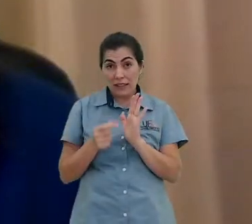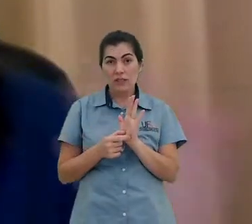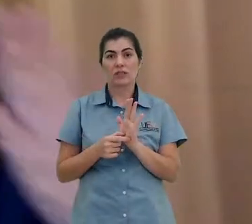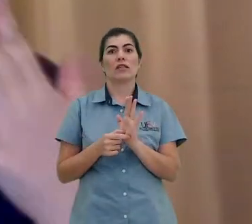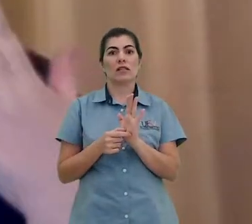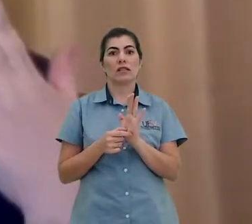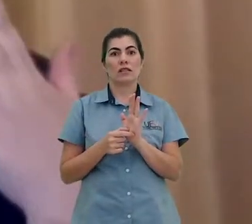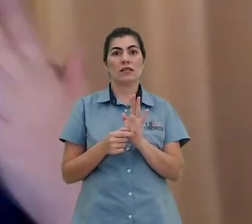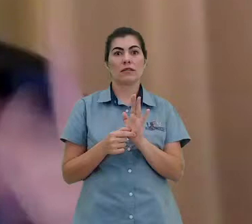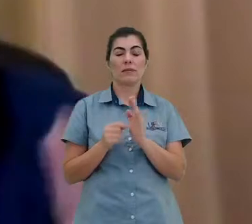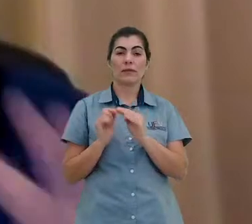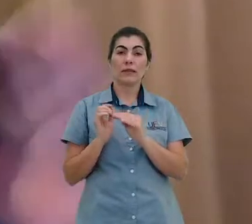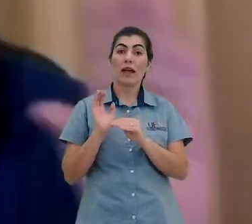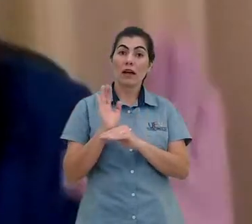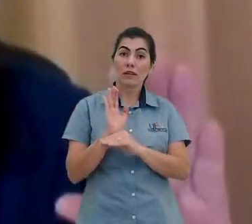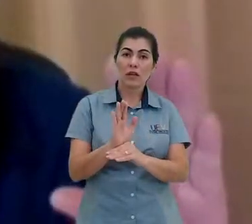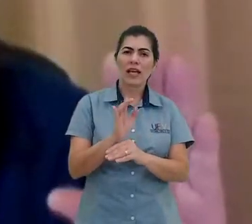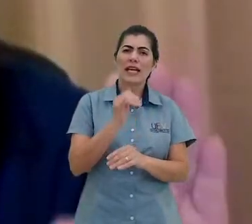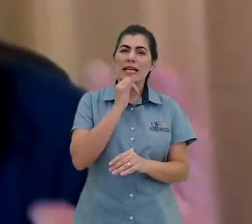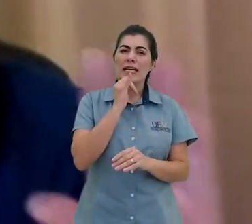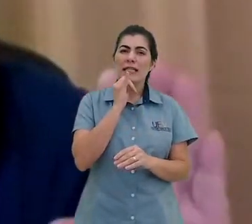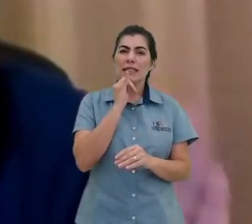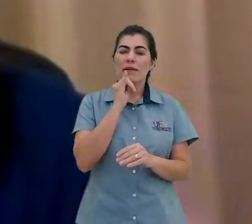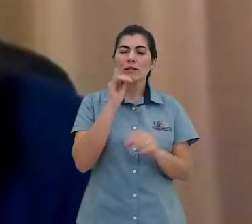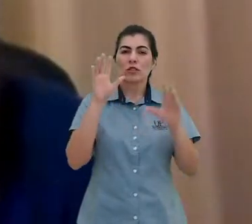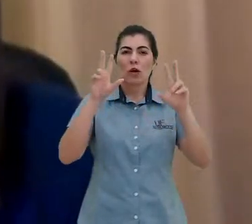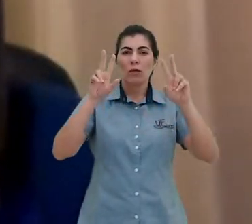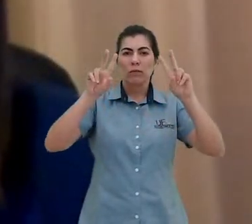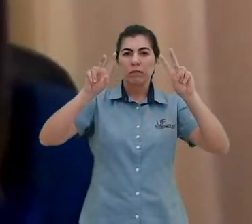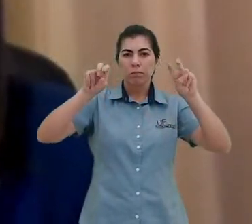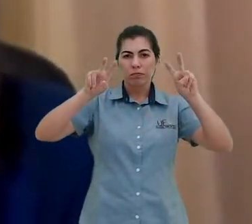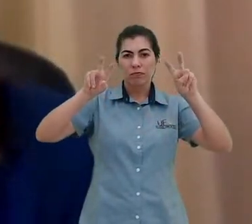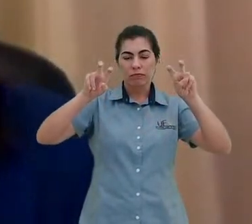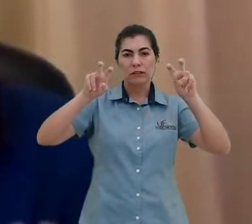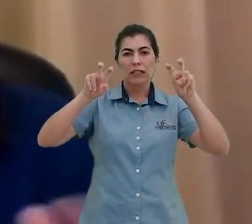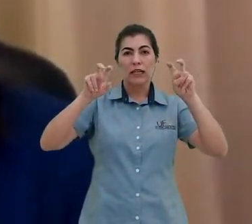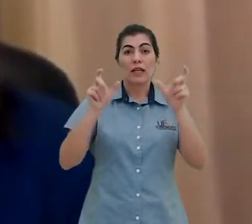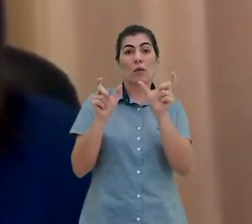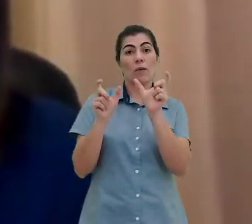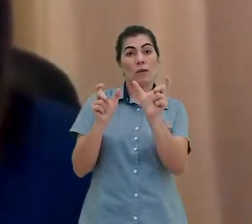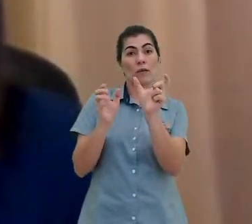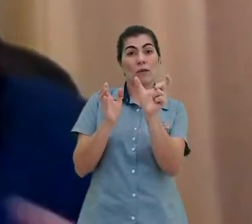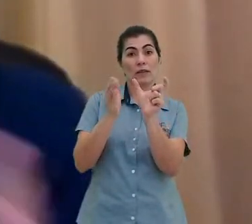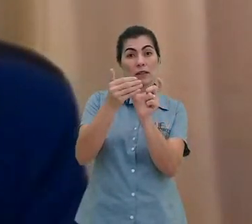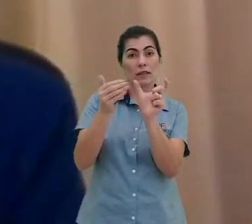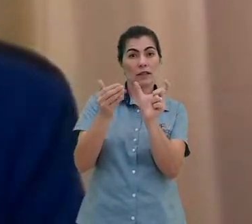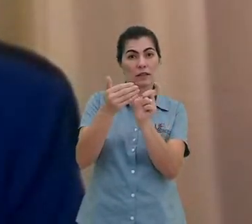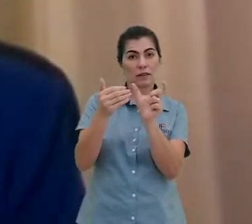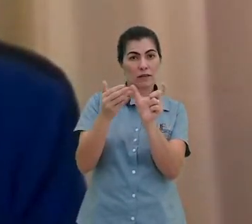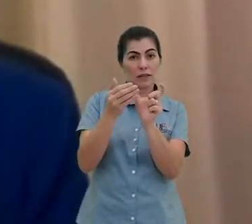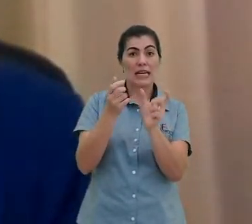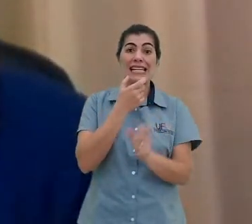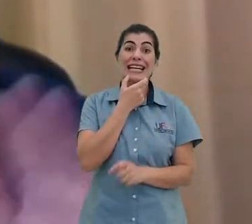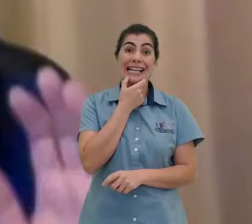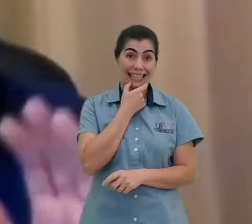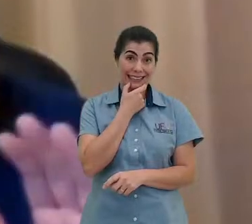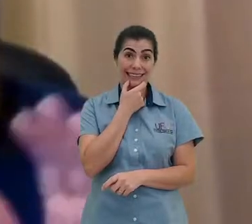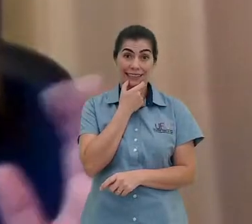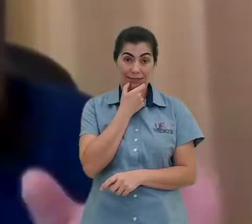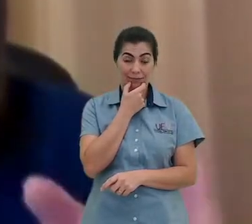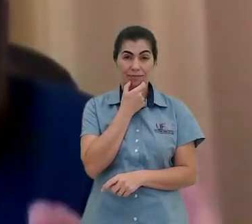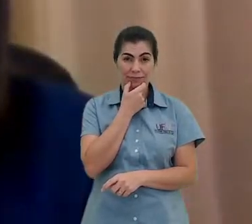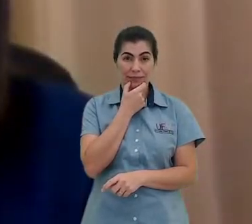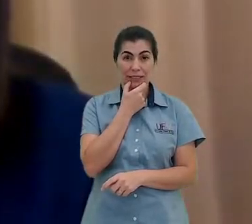abrangência, né? Tem um, só fazendo um parênteses, tem um termo que a gente usa na área que se chama garbage in, garbage out. Então, se a